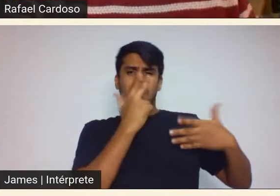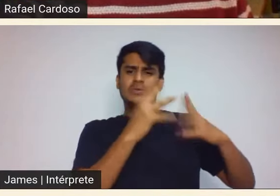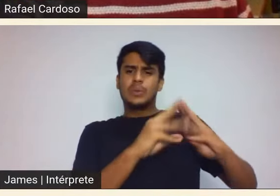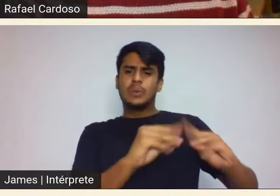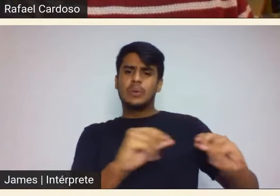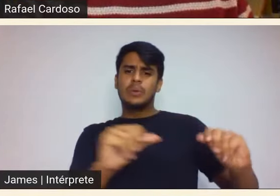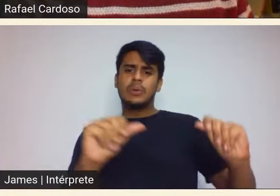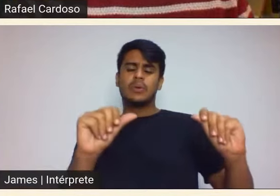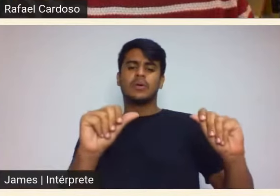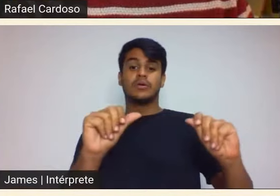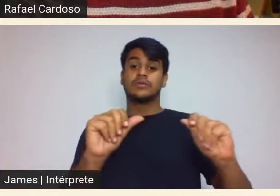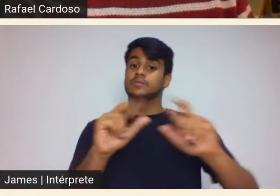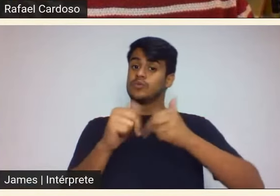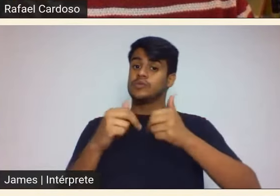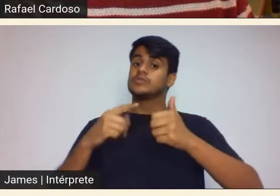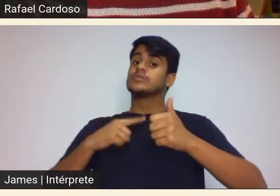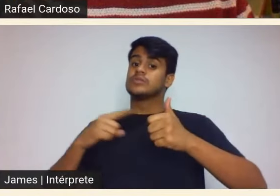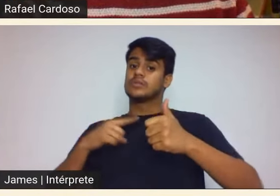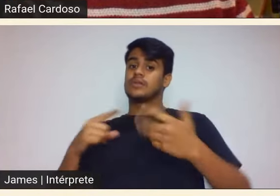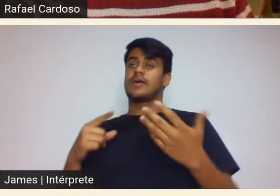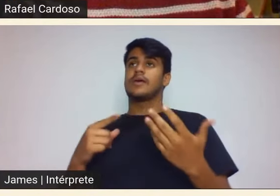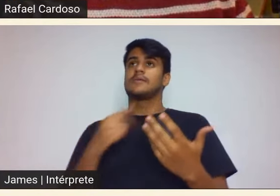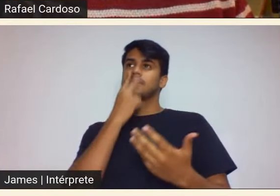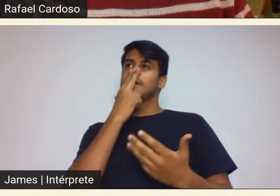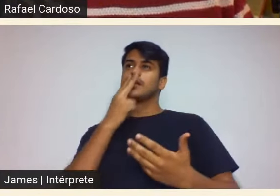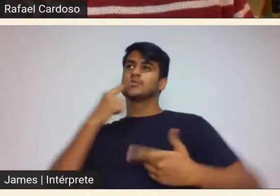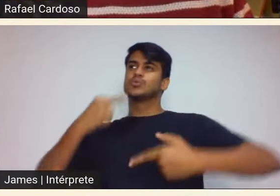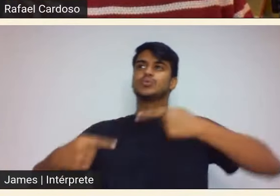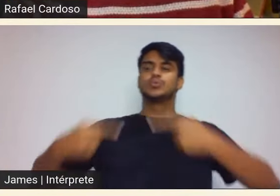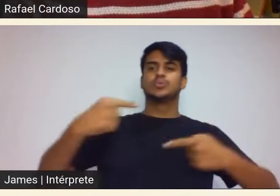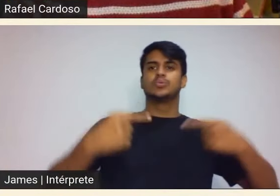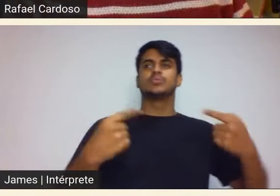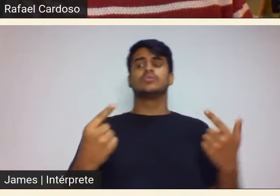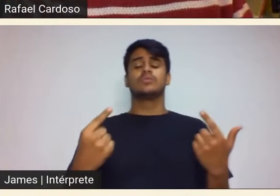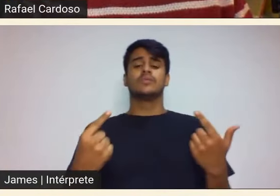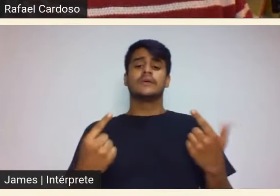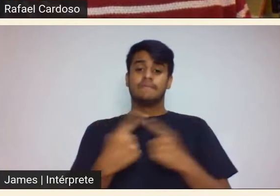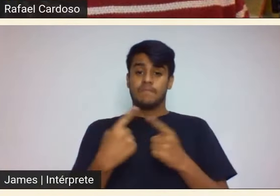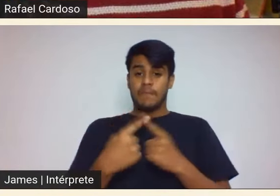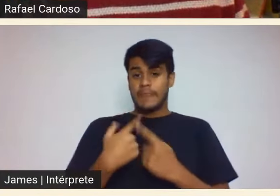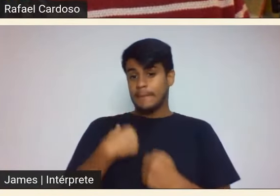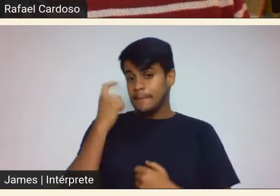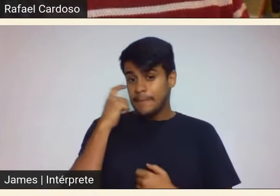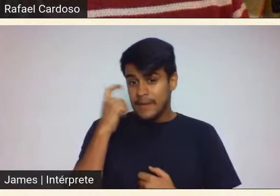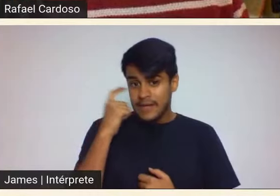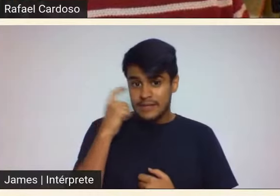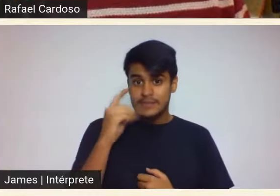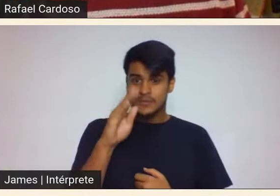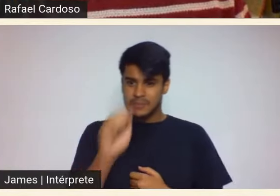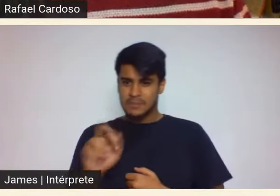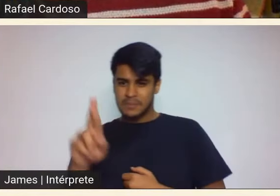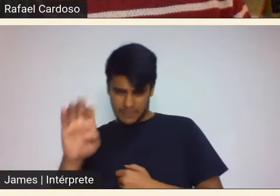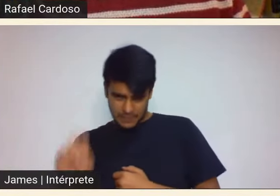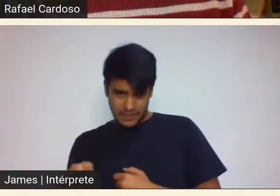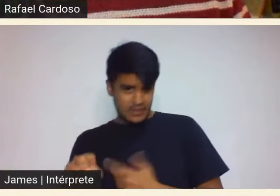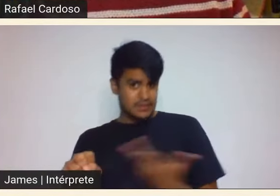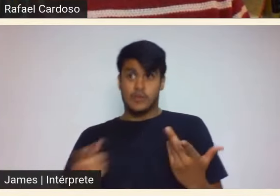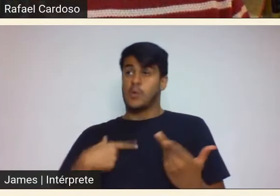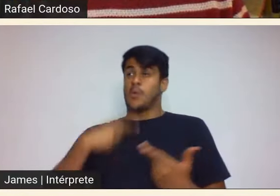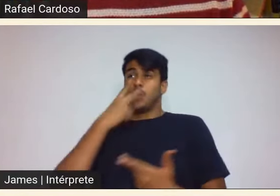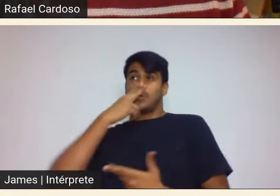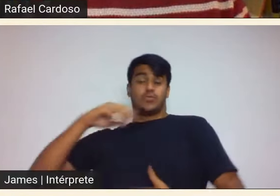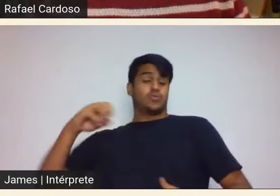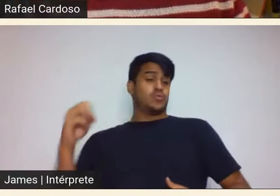tem essa discussão, tem essa enfatiza-se os bailes do Spam como se isso fosse uma coisa absolutamente